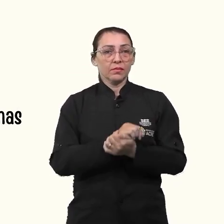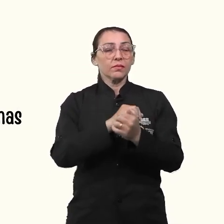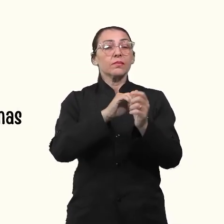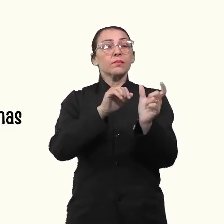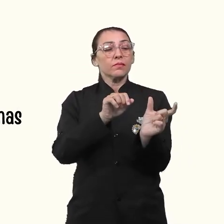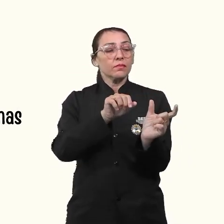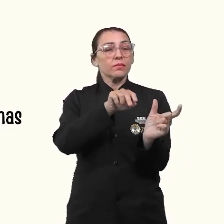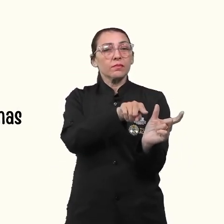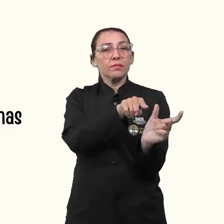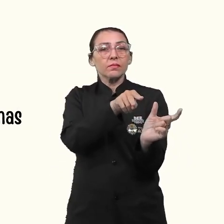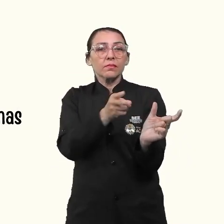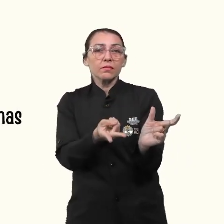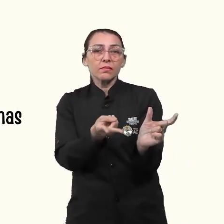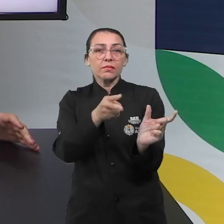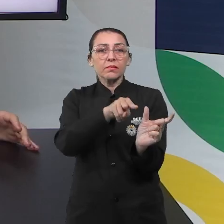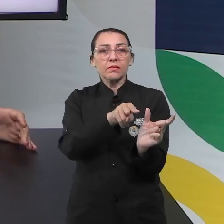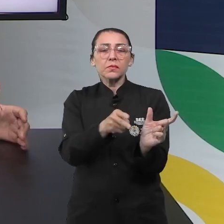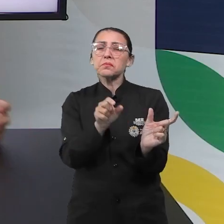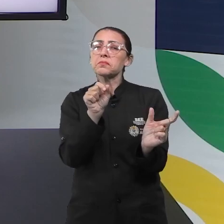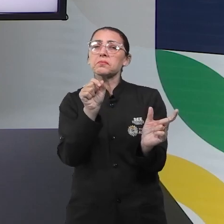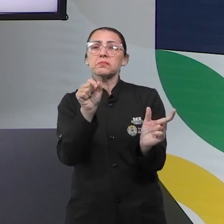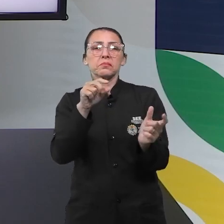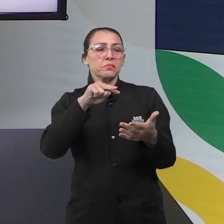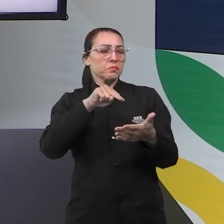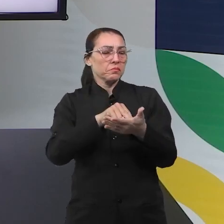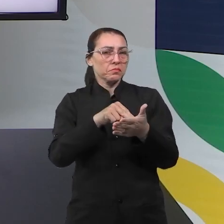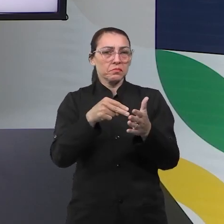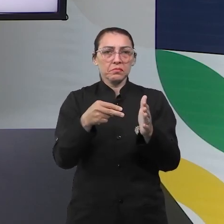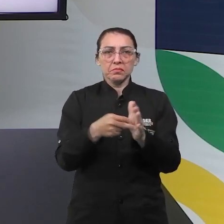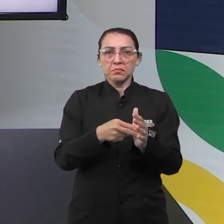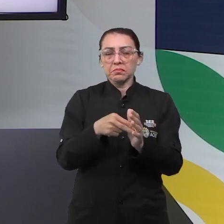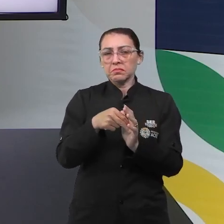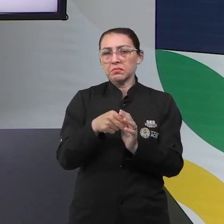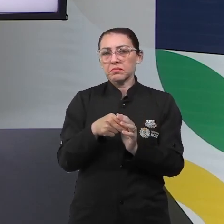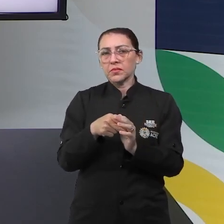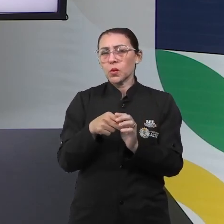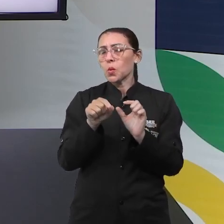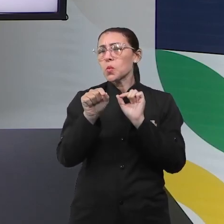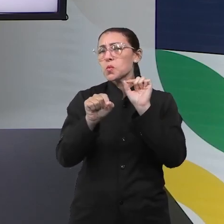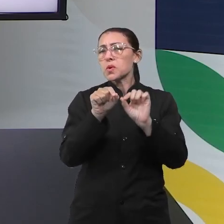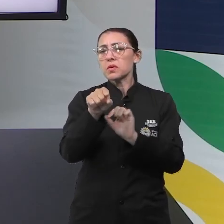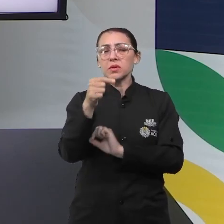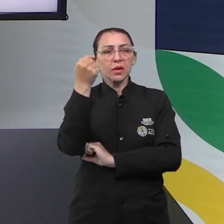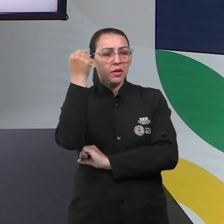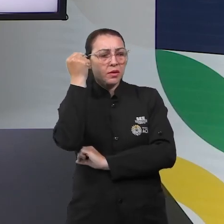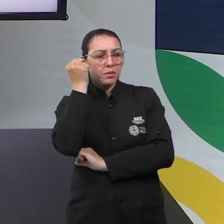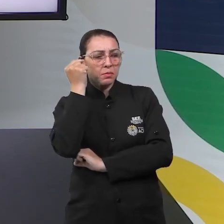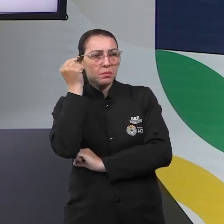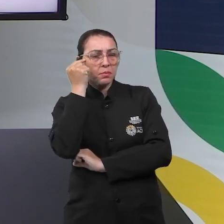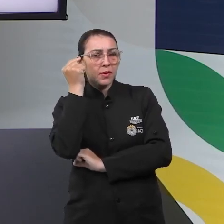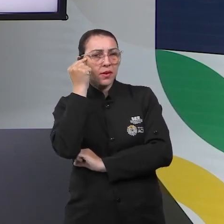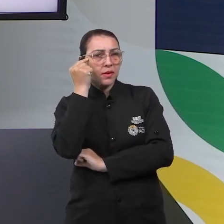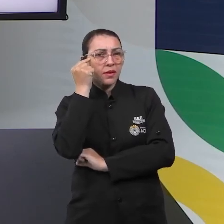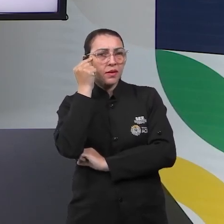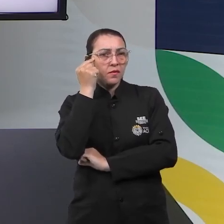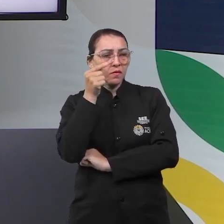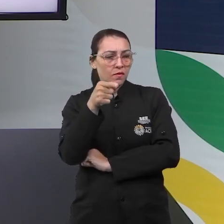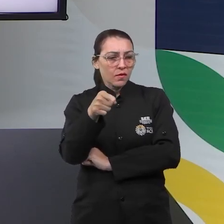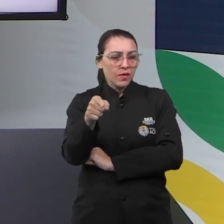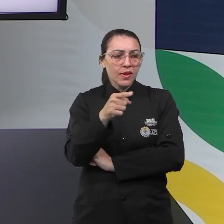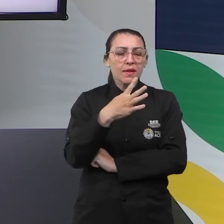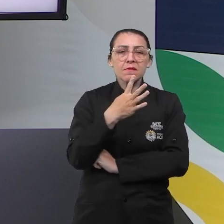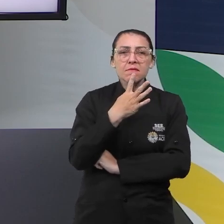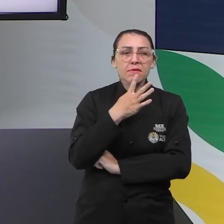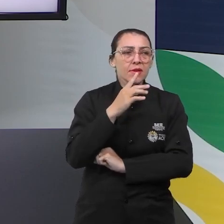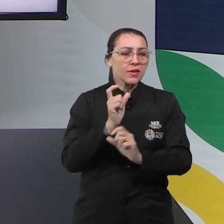Ambiguidade. Quando eu falo ambiguidade, o que será que passa pela cabeça de vocês? O que é que vem à mente? Vocês conhecem